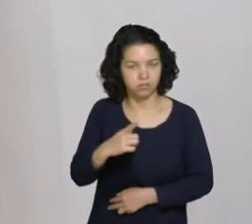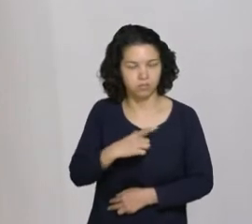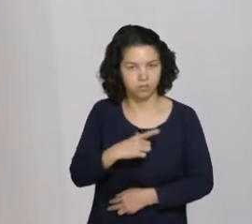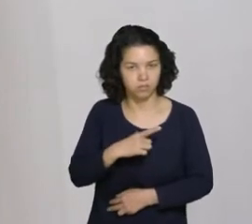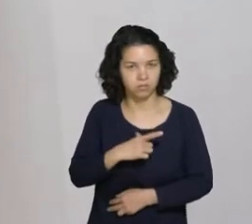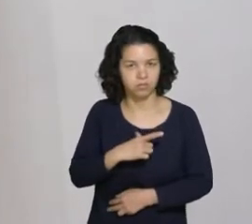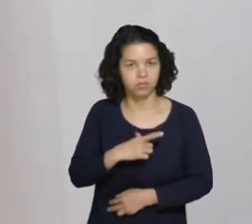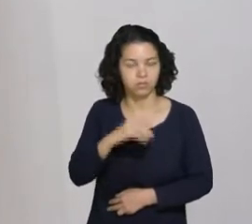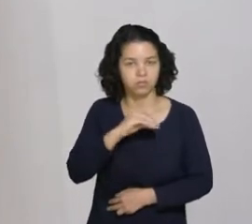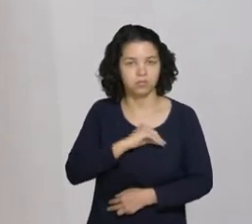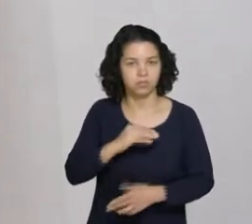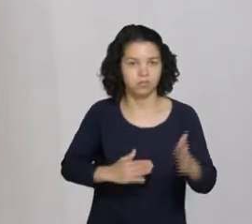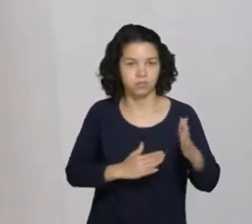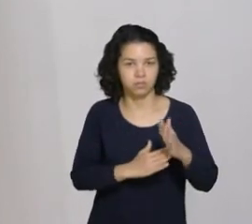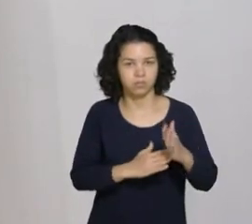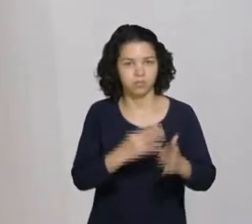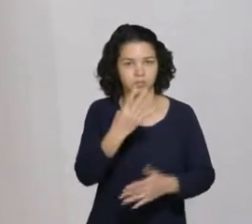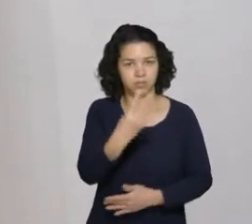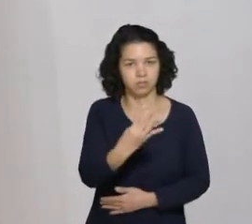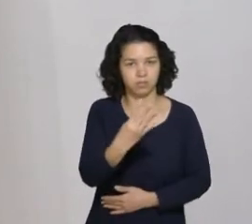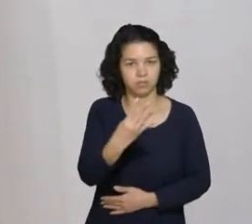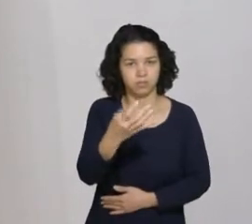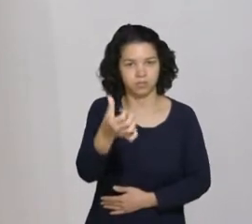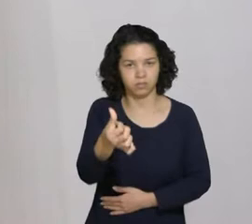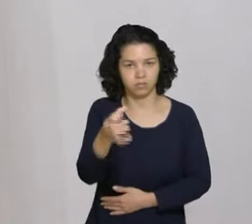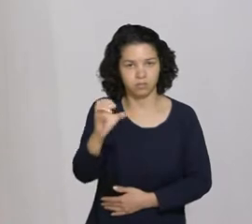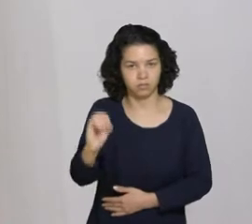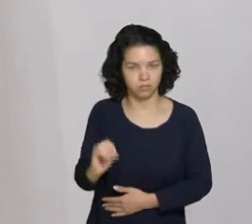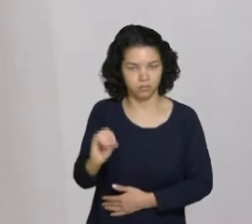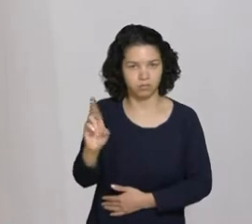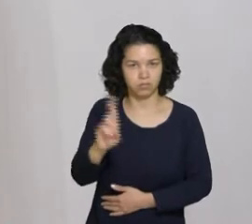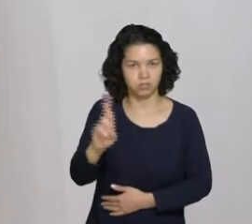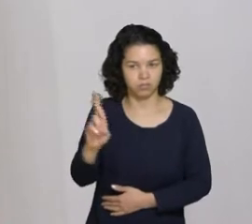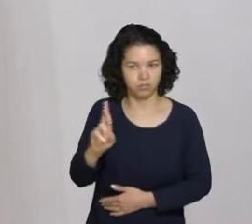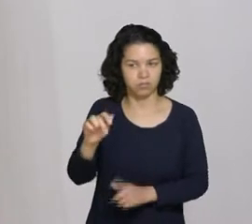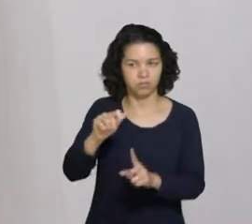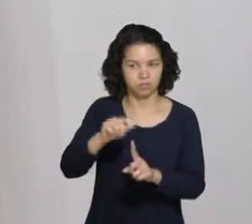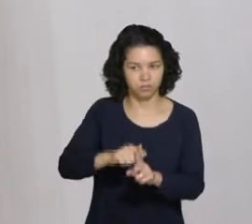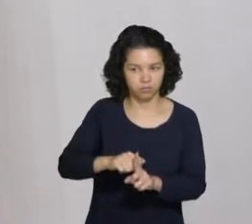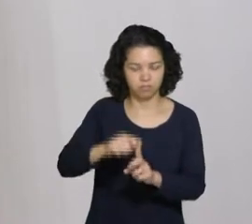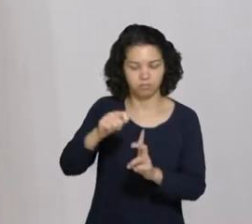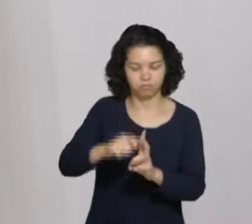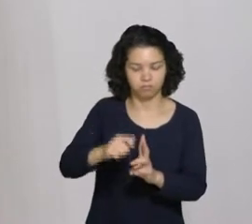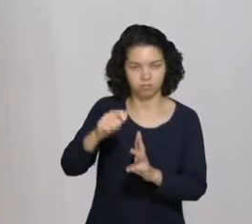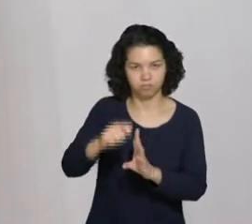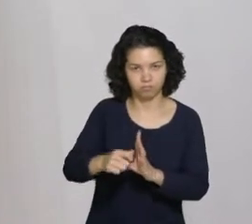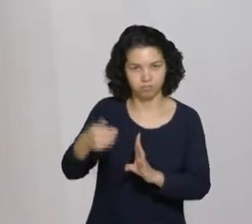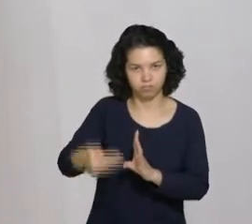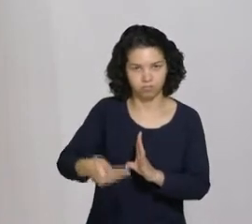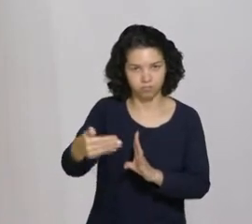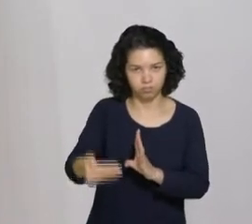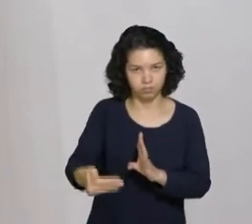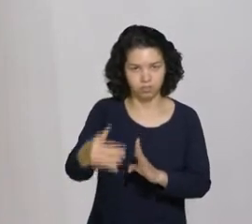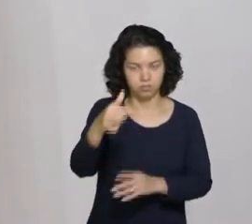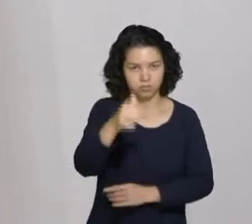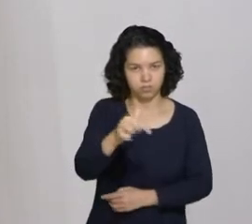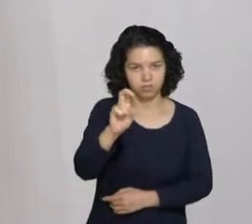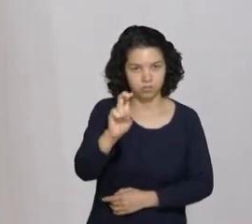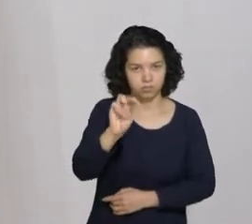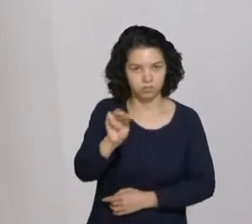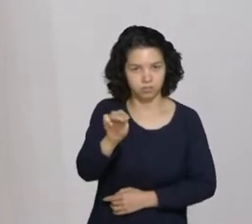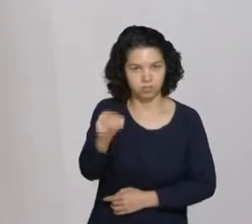até 460 reais por mês Esta é a nossa realidade desses 75